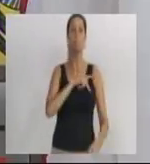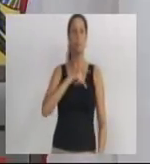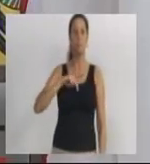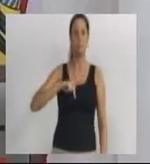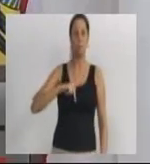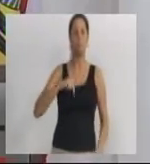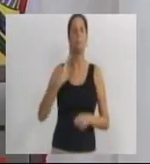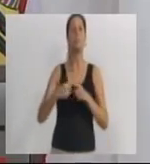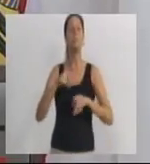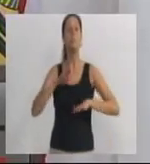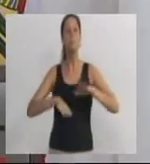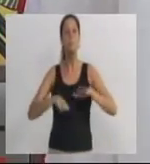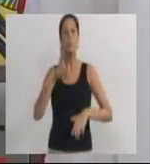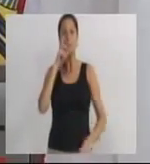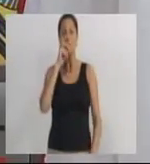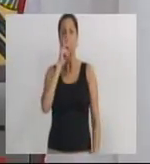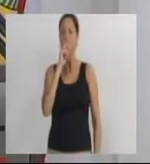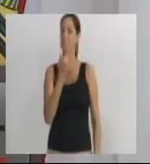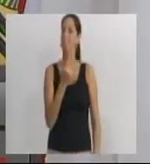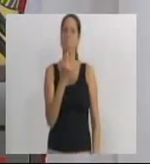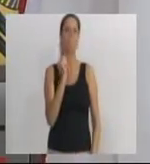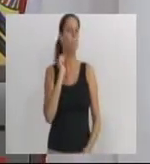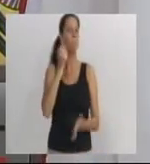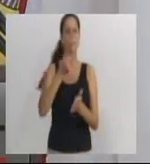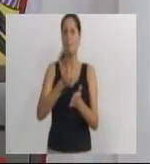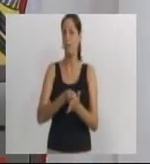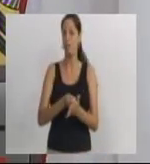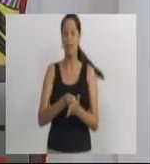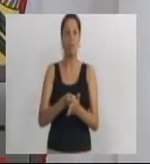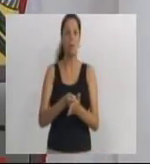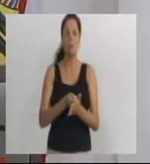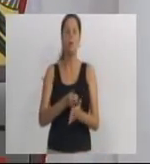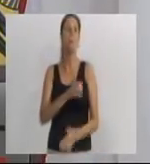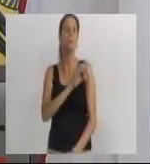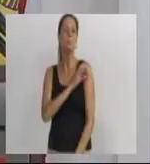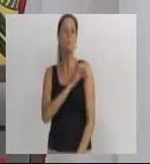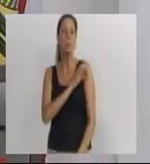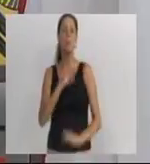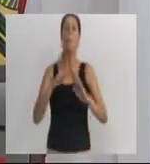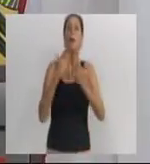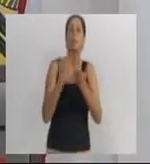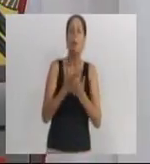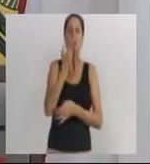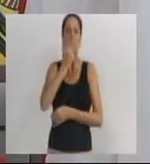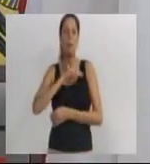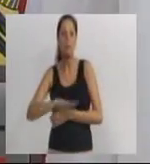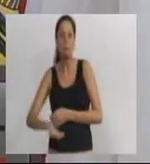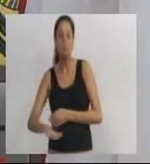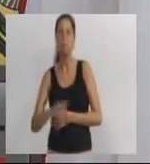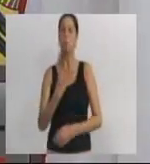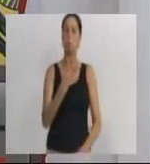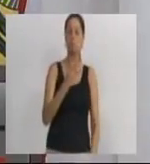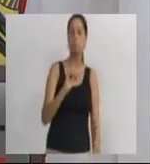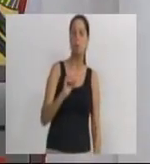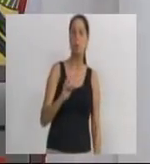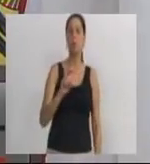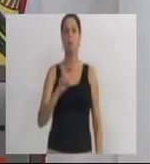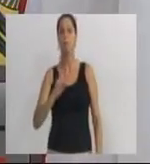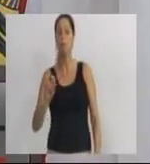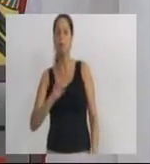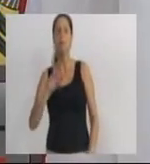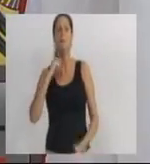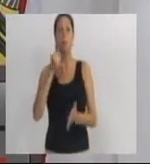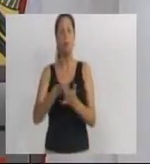não tem condições de pagar uma creche de 400, 500, 600 reais por filho. Mas ele tem condições de